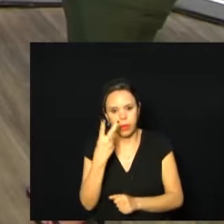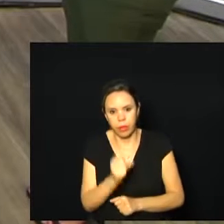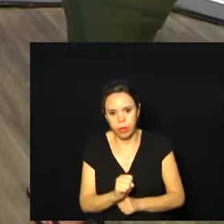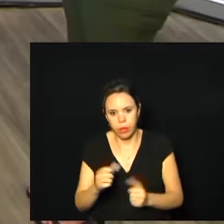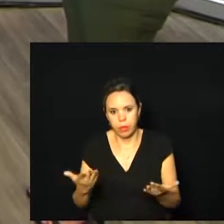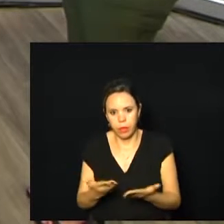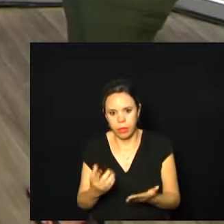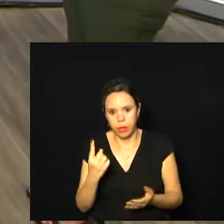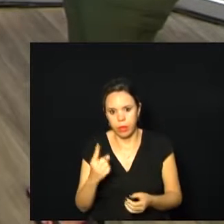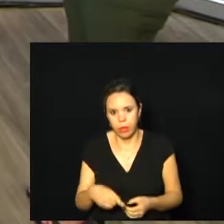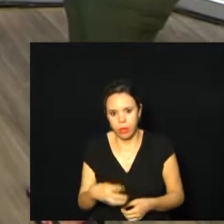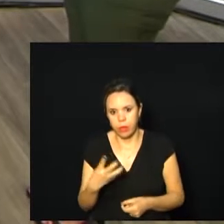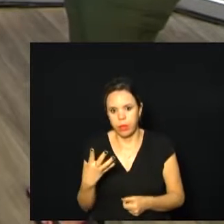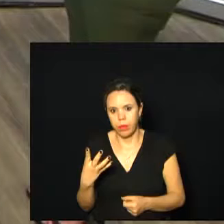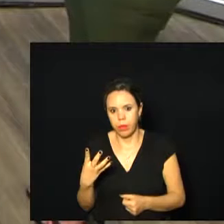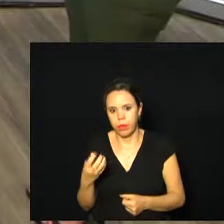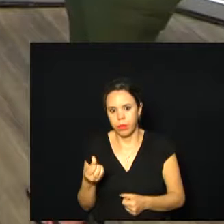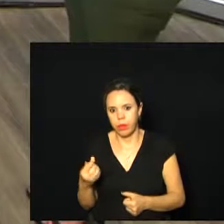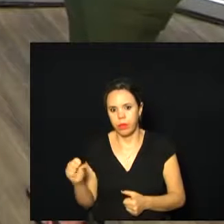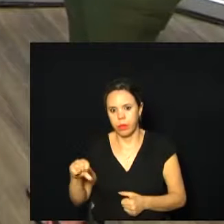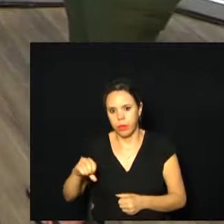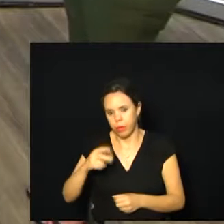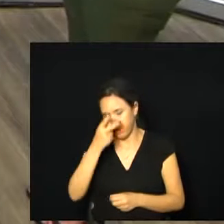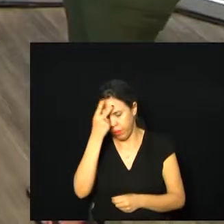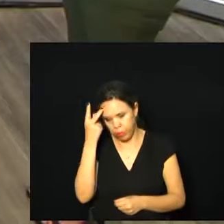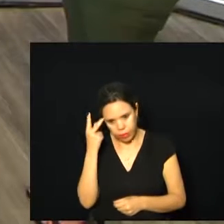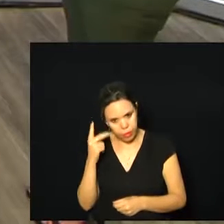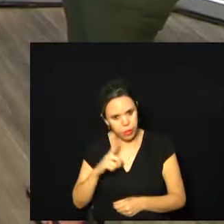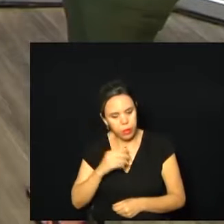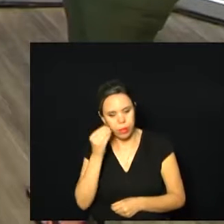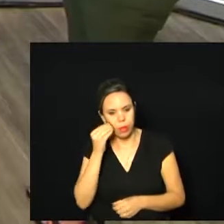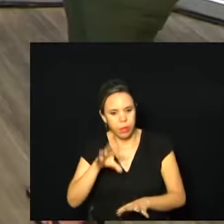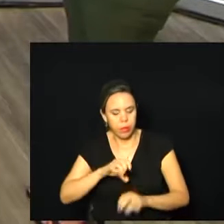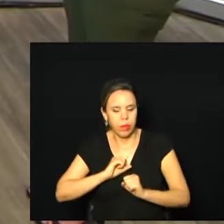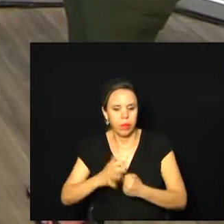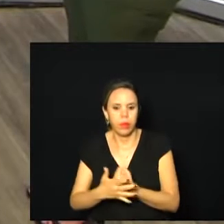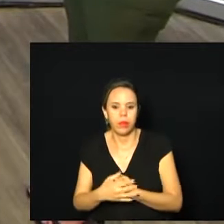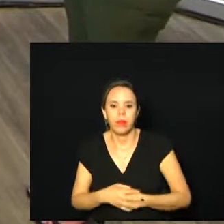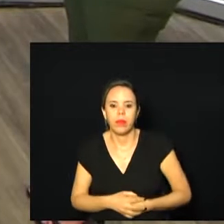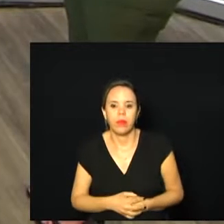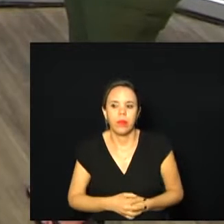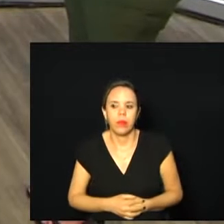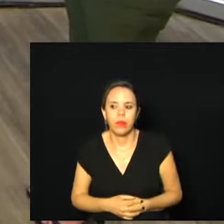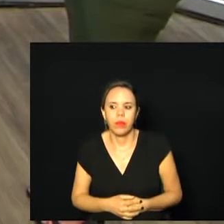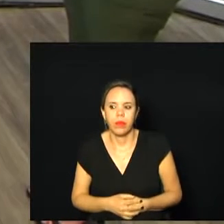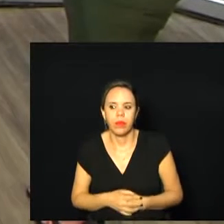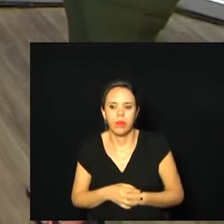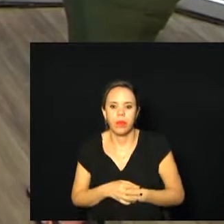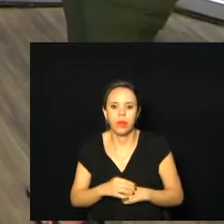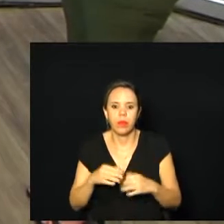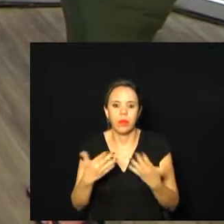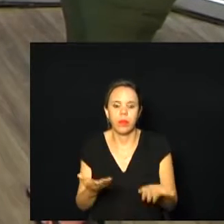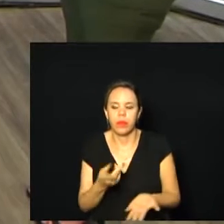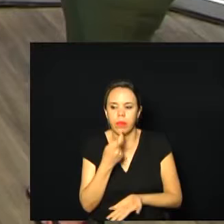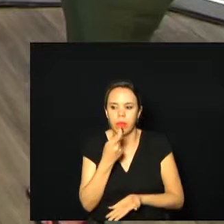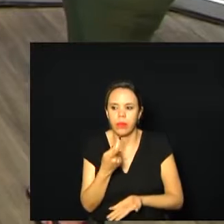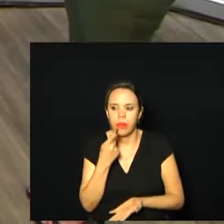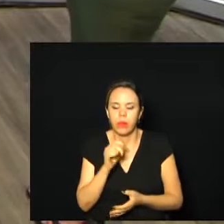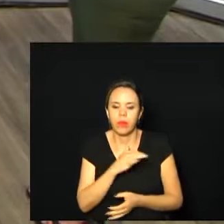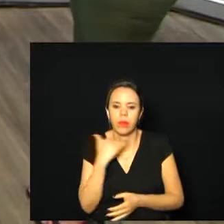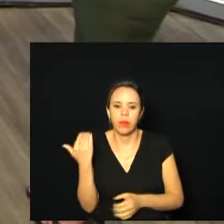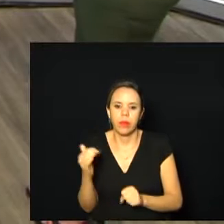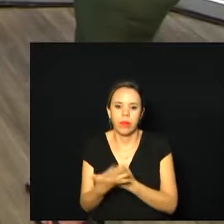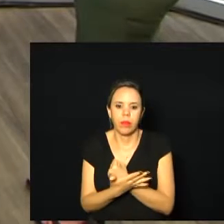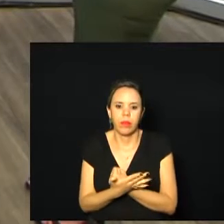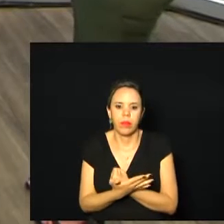para hoje, 1.469 pessoas testaram positivo para a Covid-19. E quando a gente fala nos óbitos, a